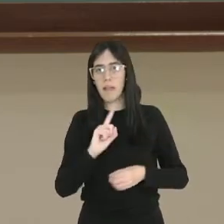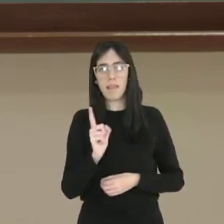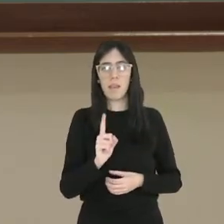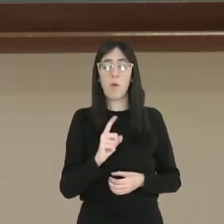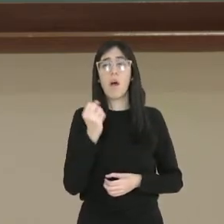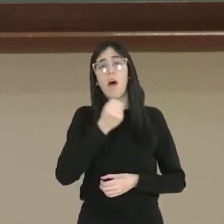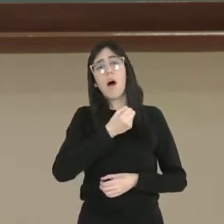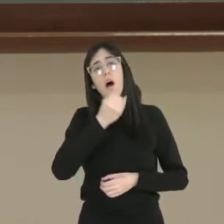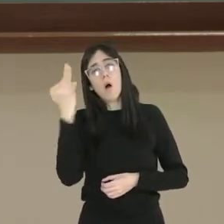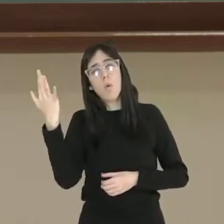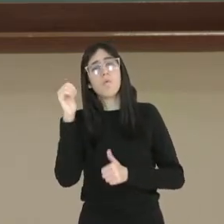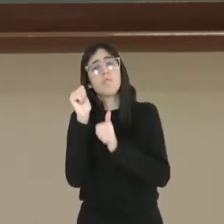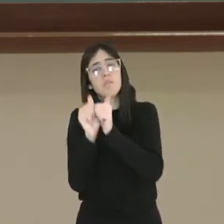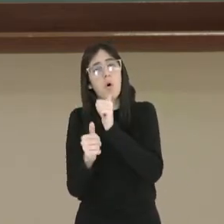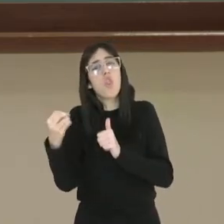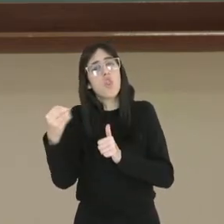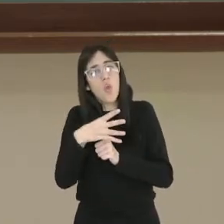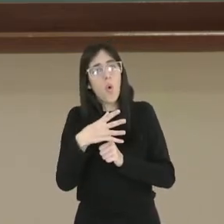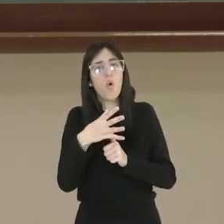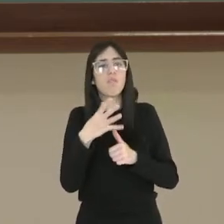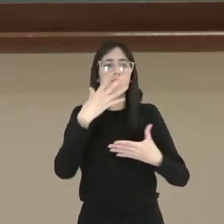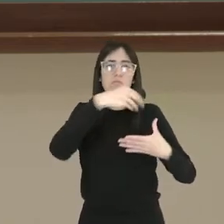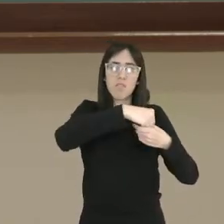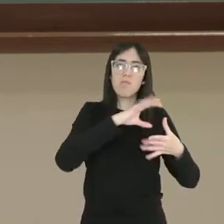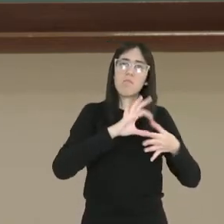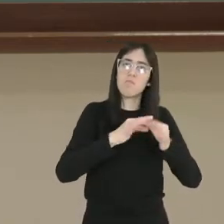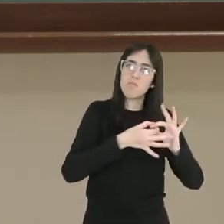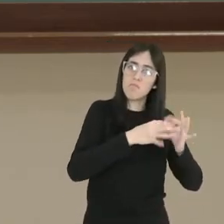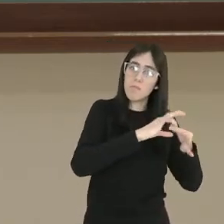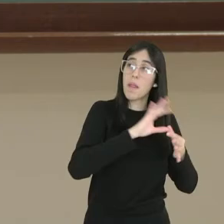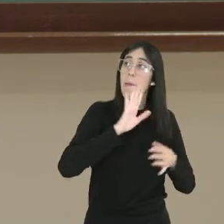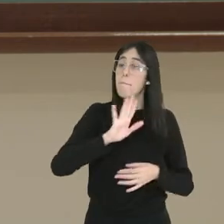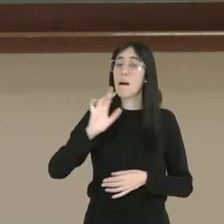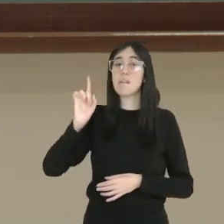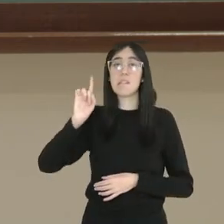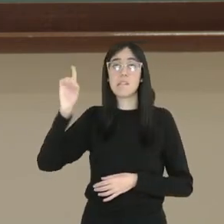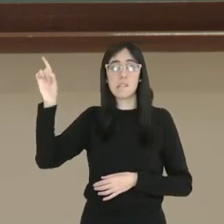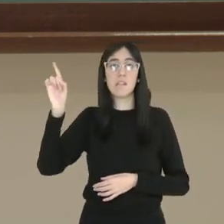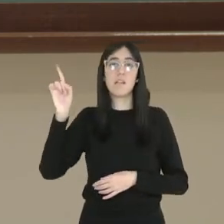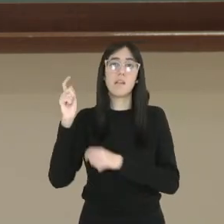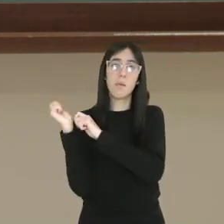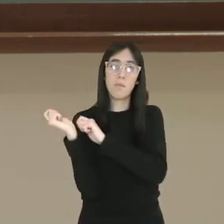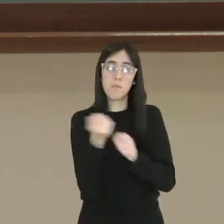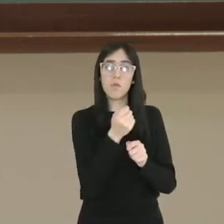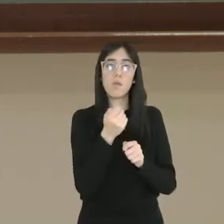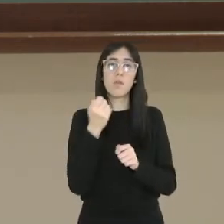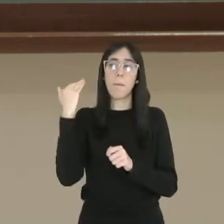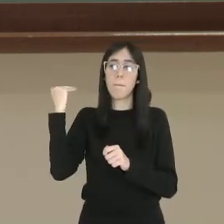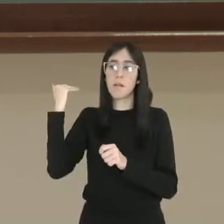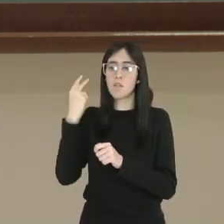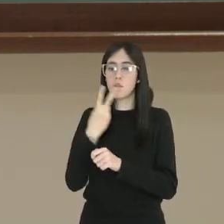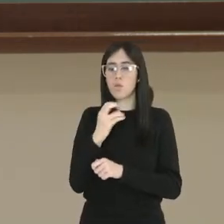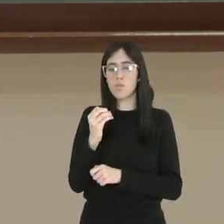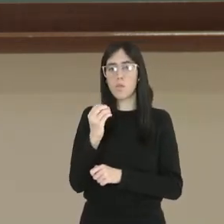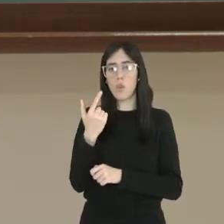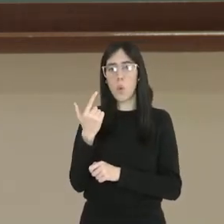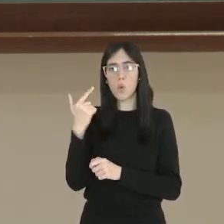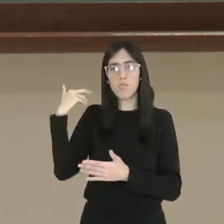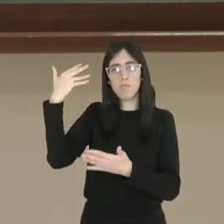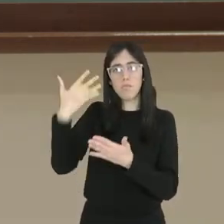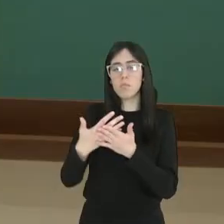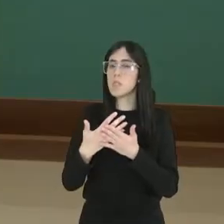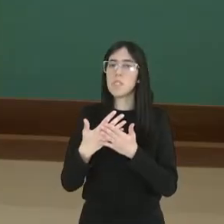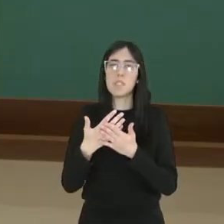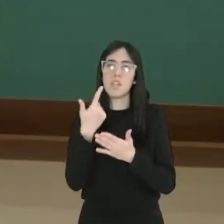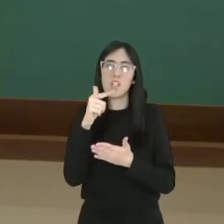Algumas entram, algumas saem, então a partir de 2012, o beisebol ele não faz mais parte do programa olímpico.